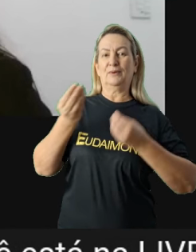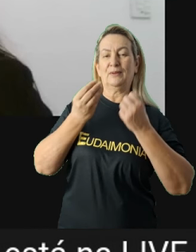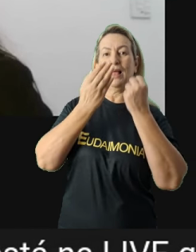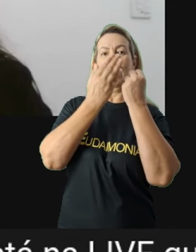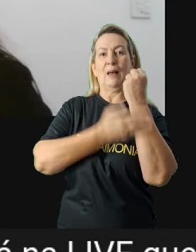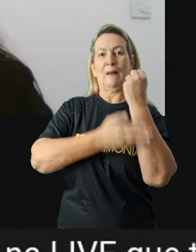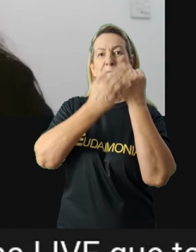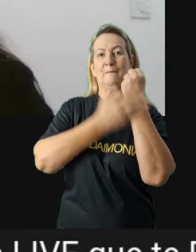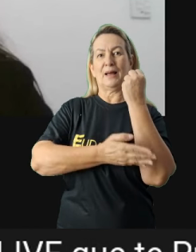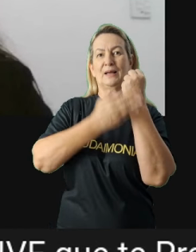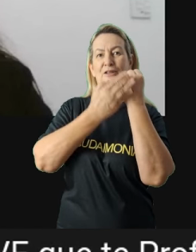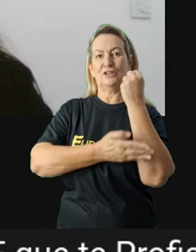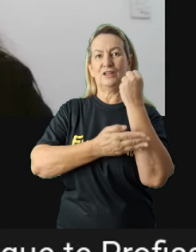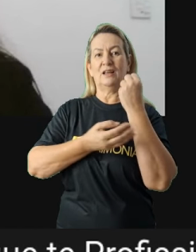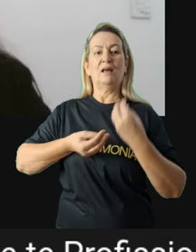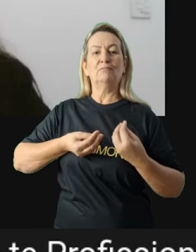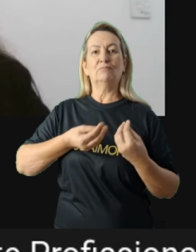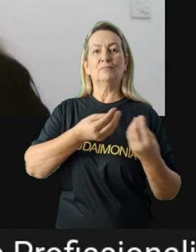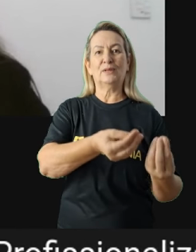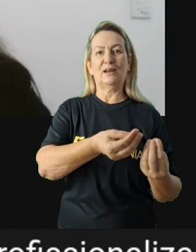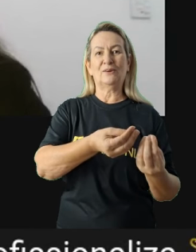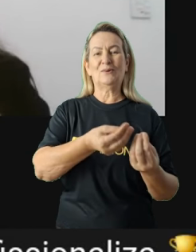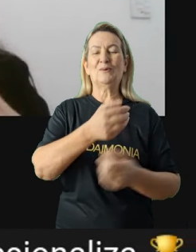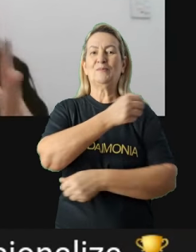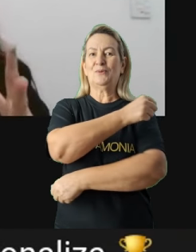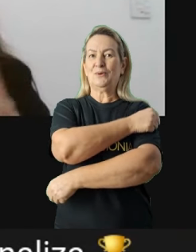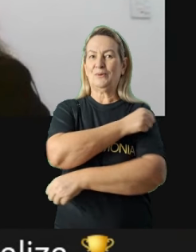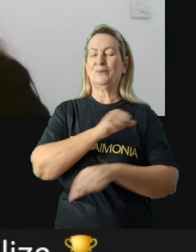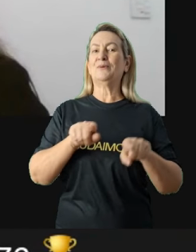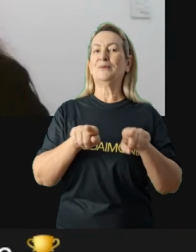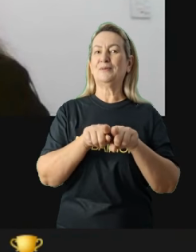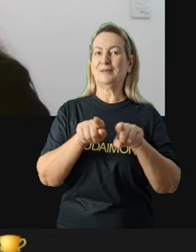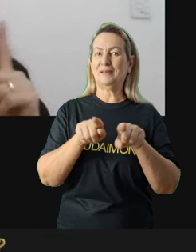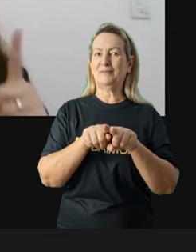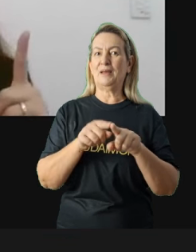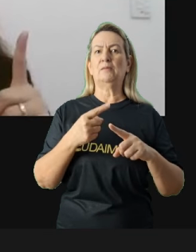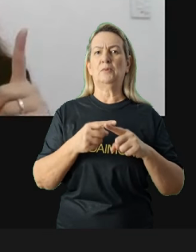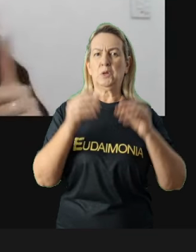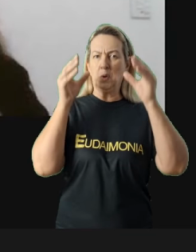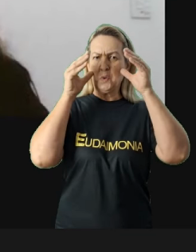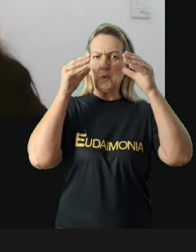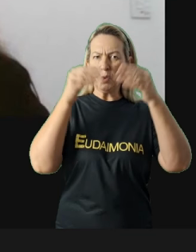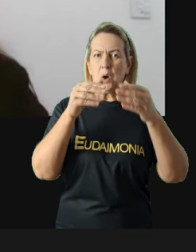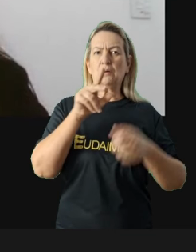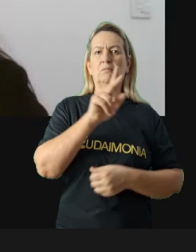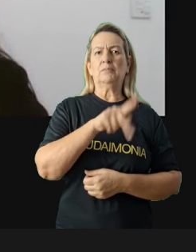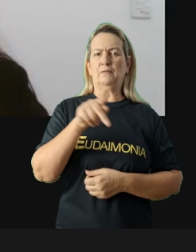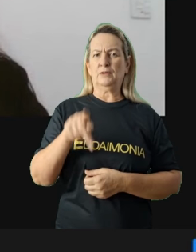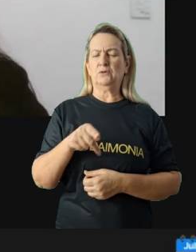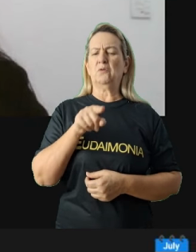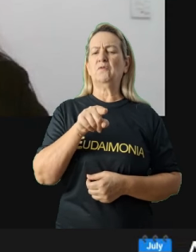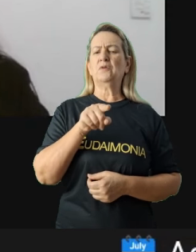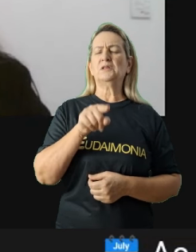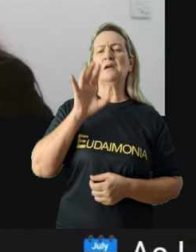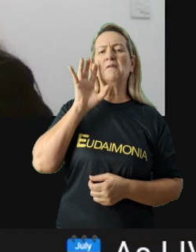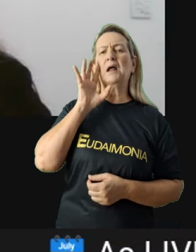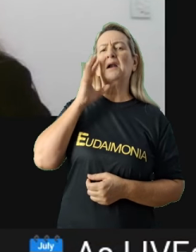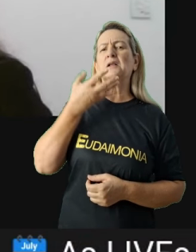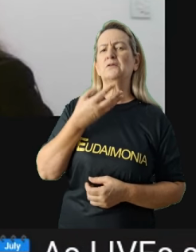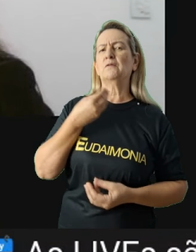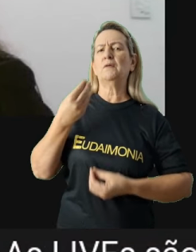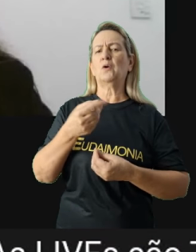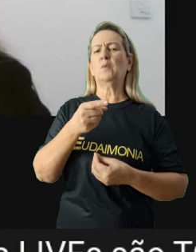pessoal, jogando o abacaxi no colo do aluno também, né? Porque até então o pessoal tá falando, e aí,